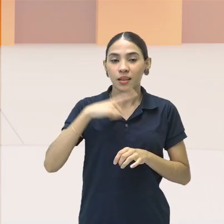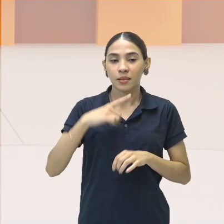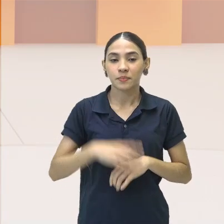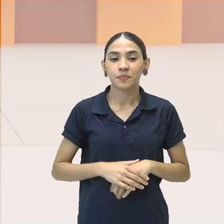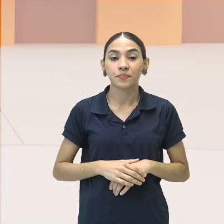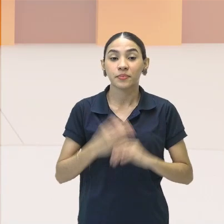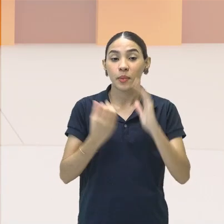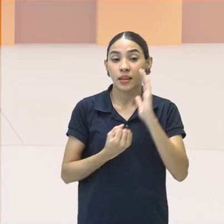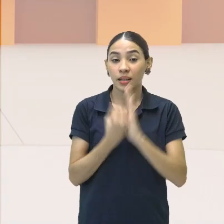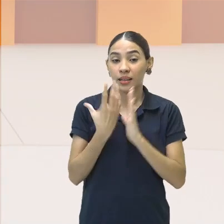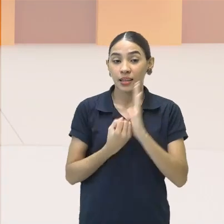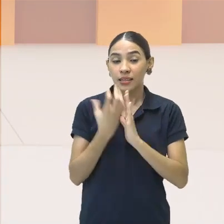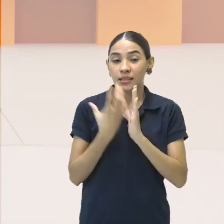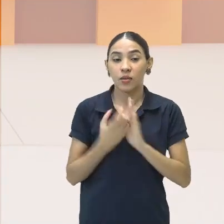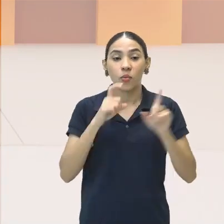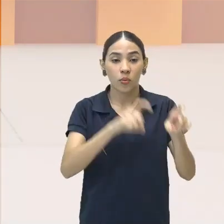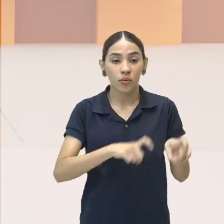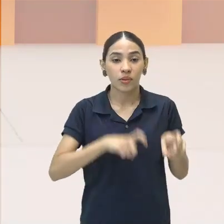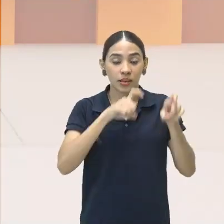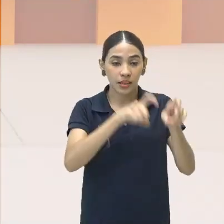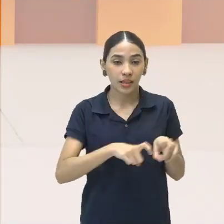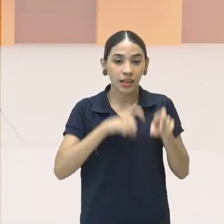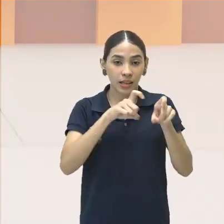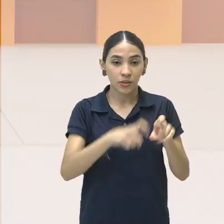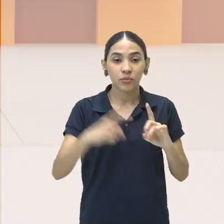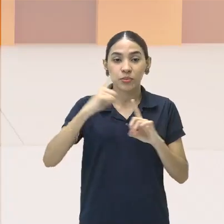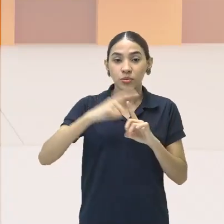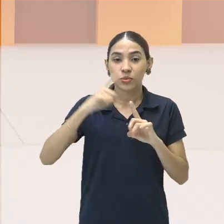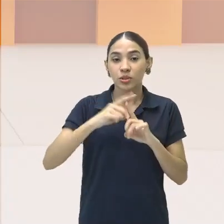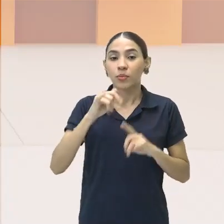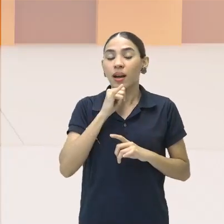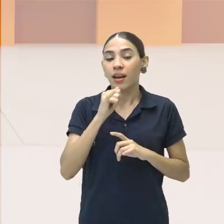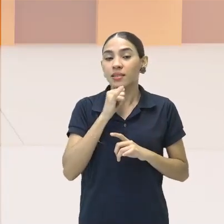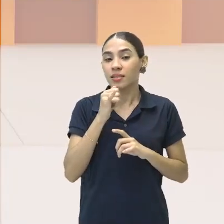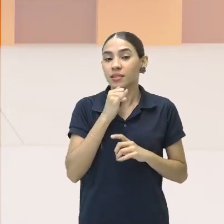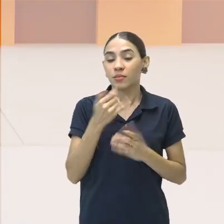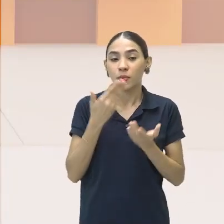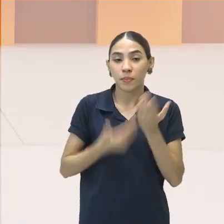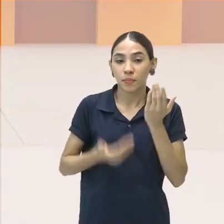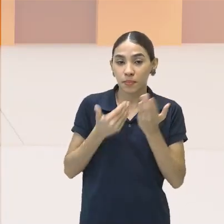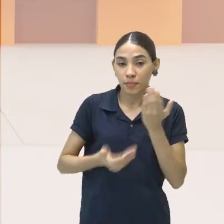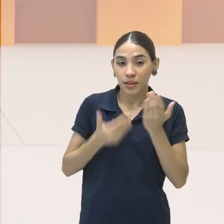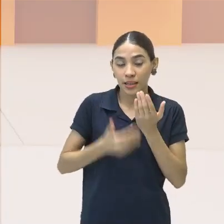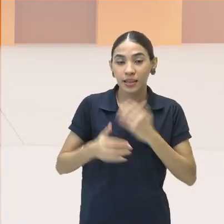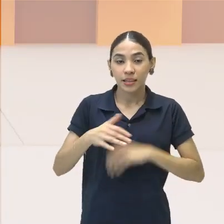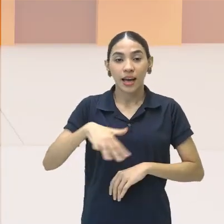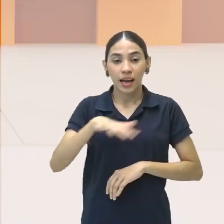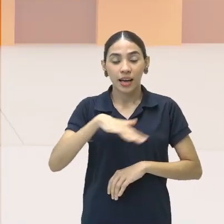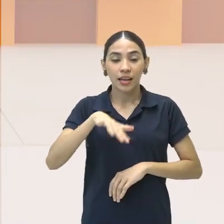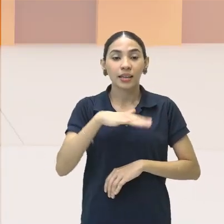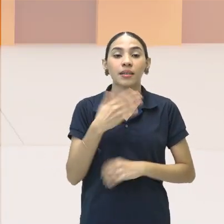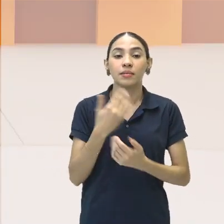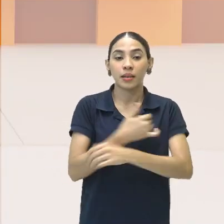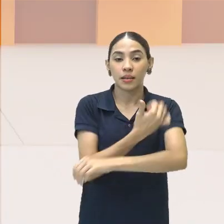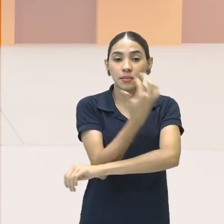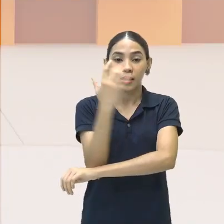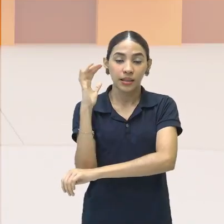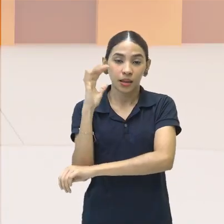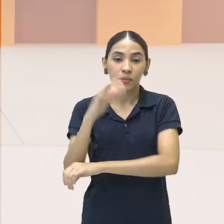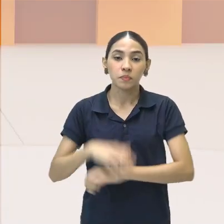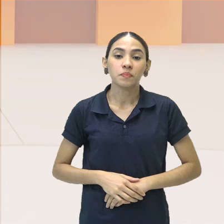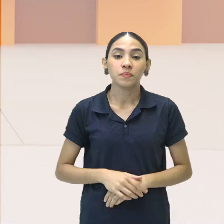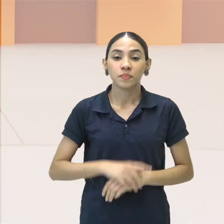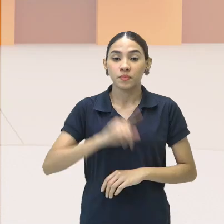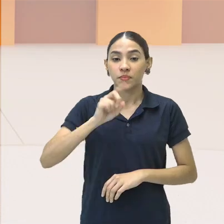da criação de gado como uma das causas da degradação ambiental na ocupação portuguesa,